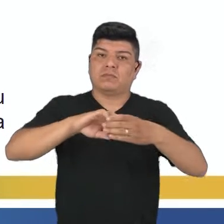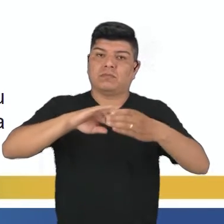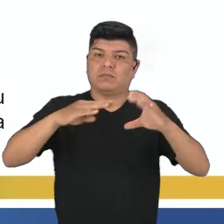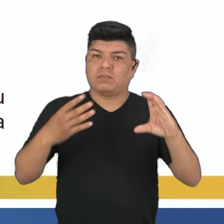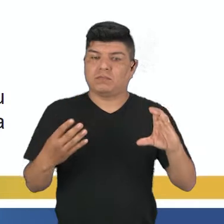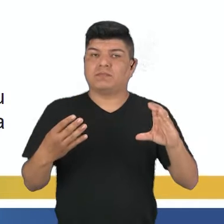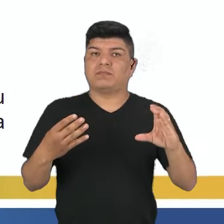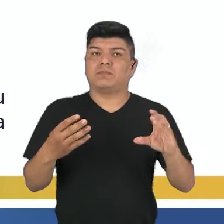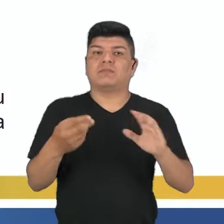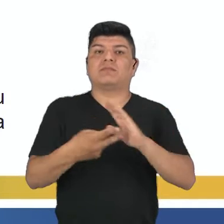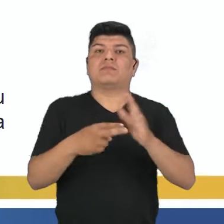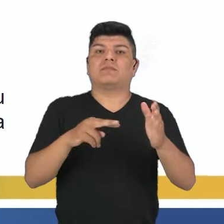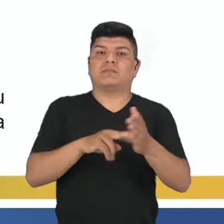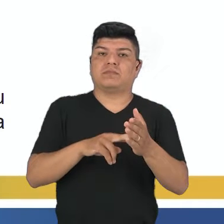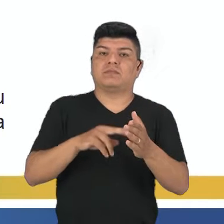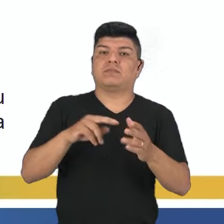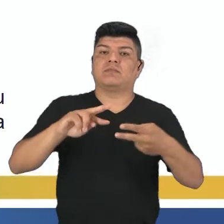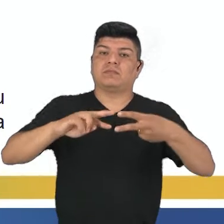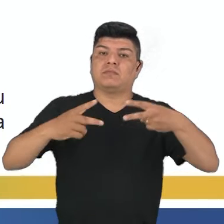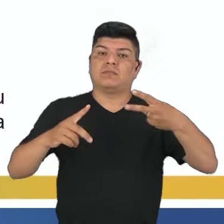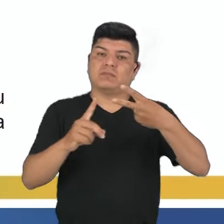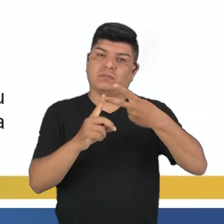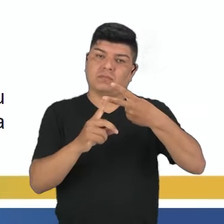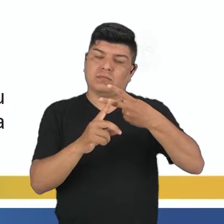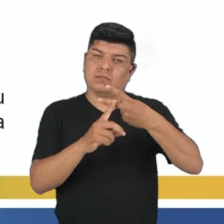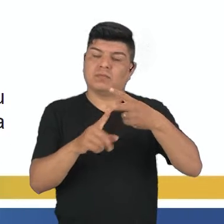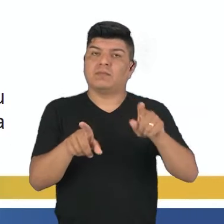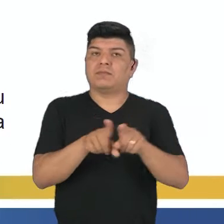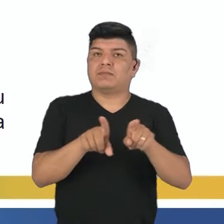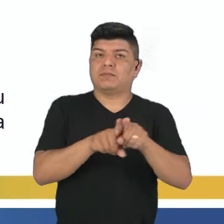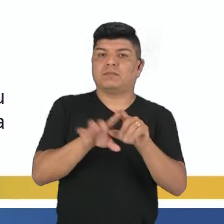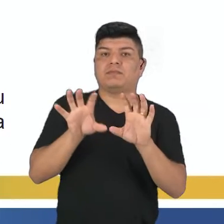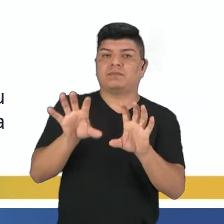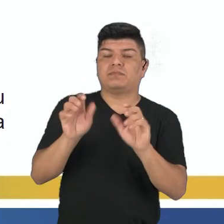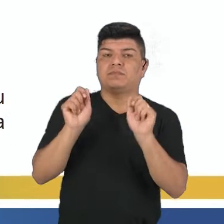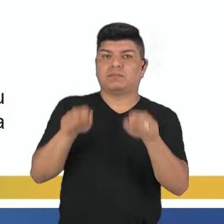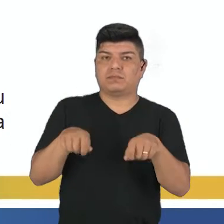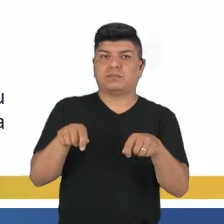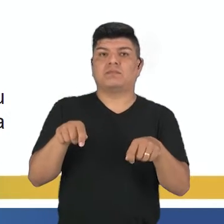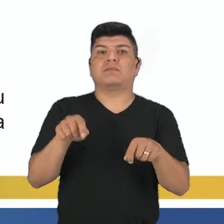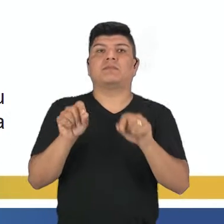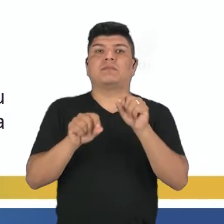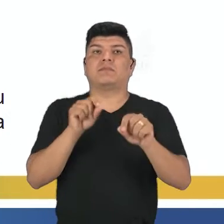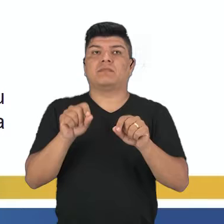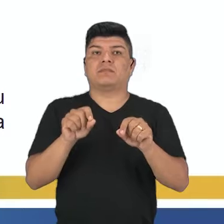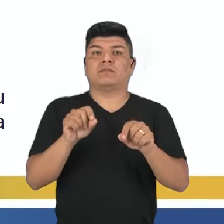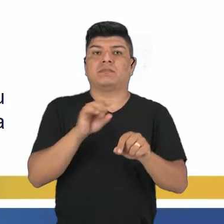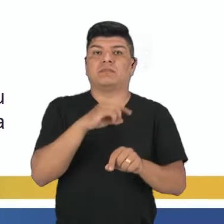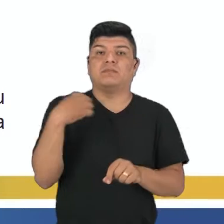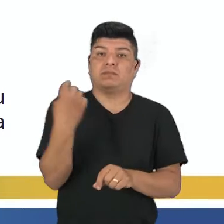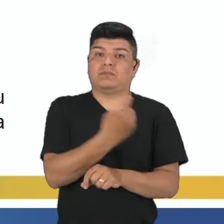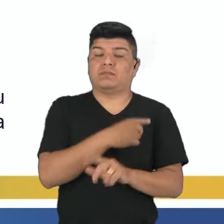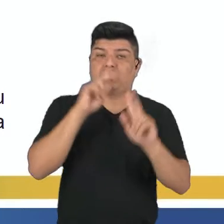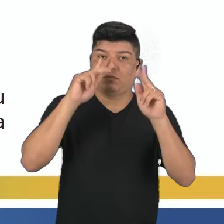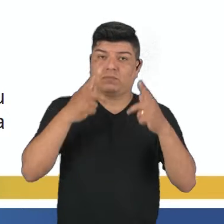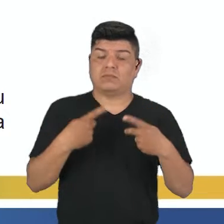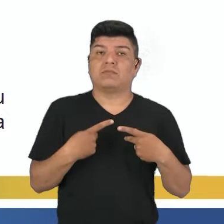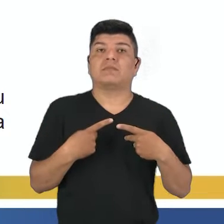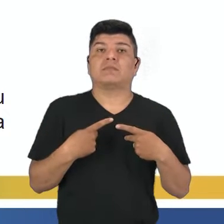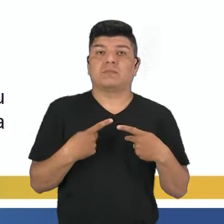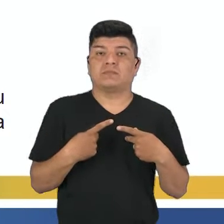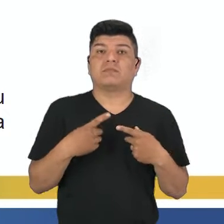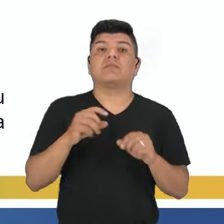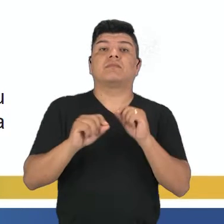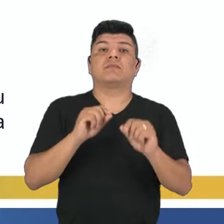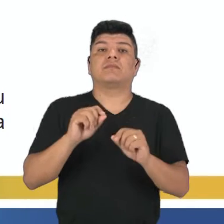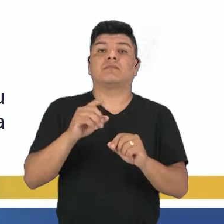genes e o que são os alelos. Bom, dessa maneira, então, podemos dizer que os indivíduos da nossa espécie são indivíduos